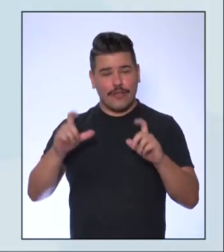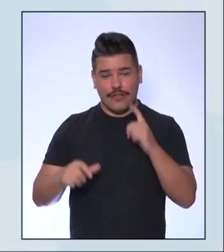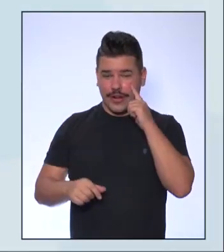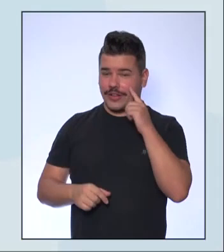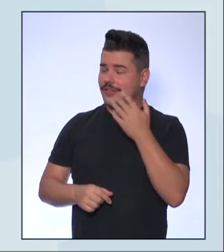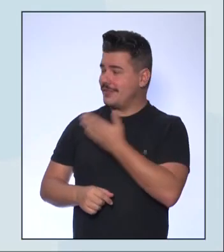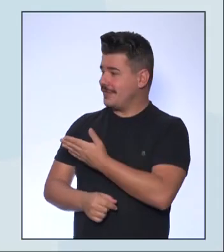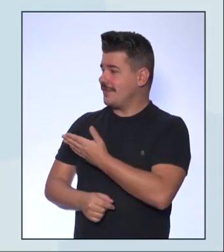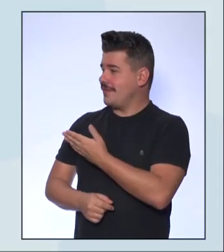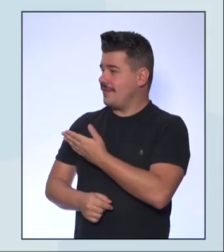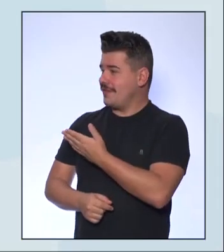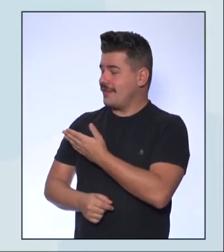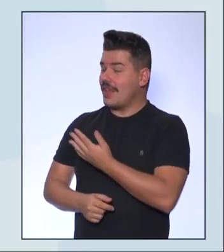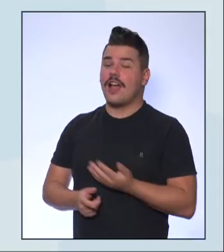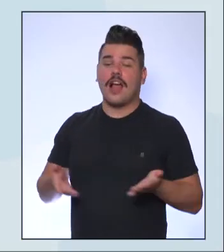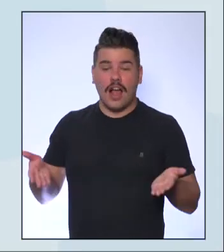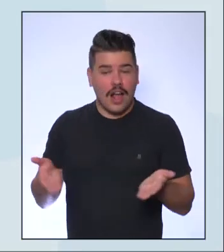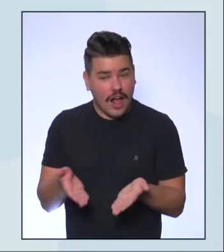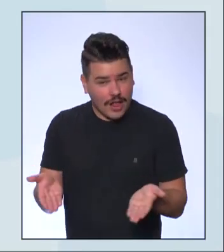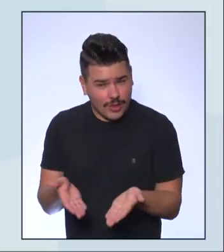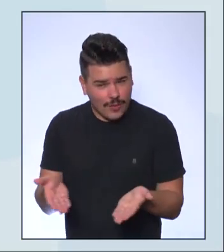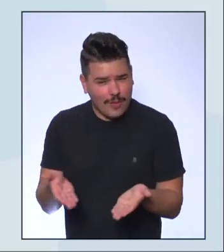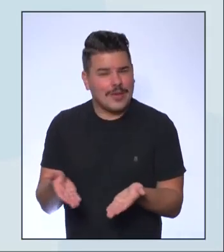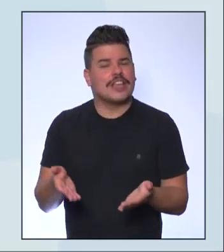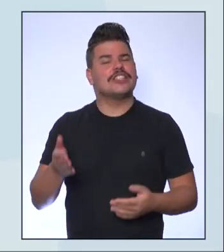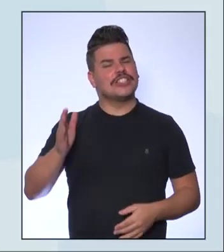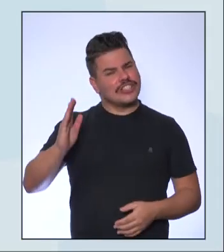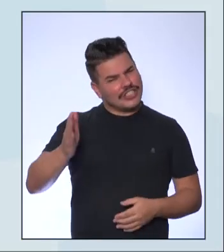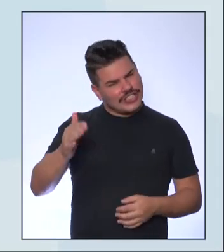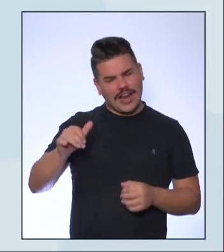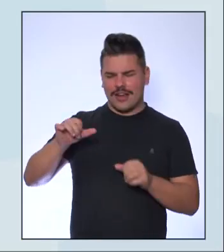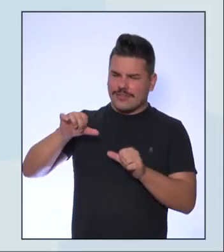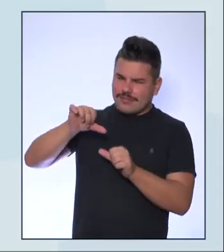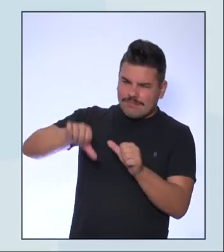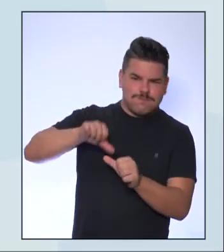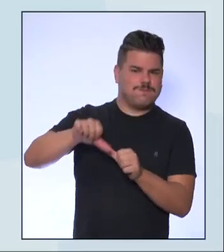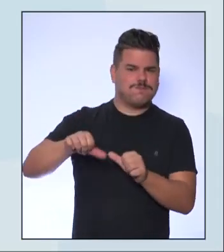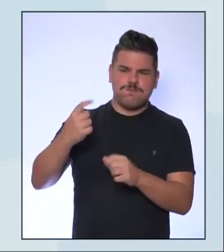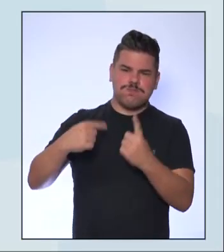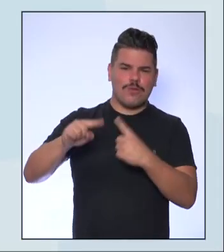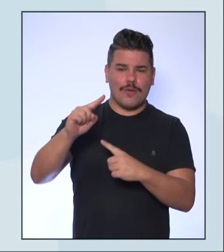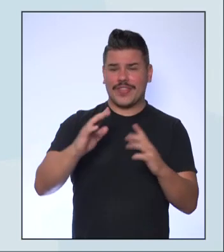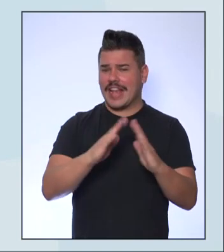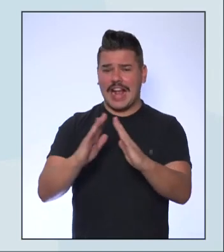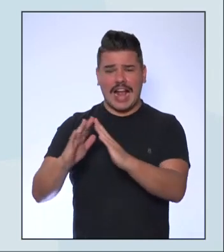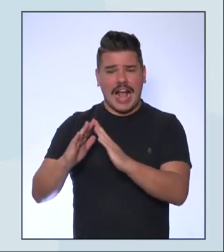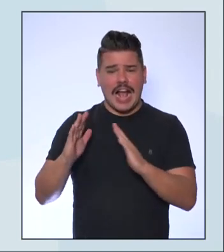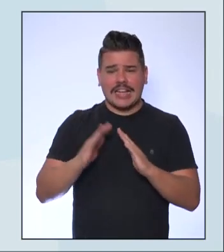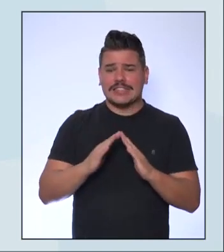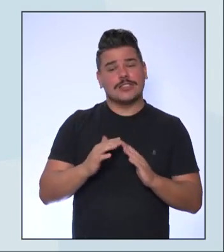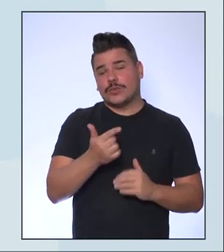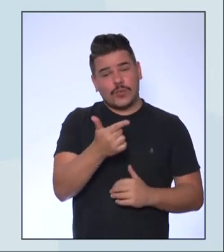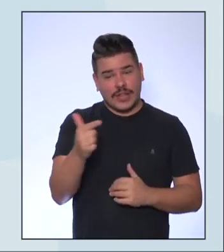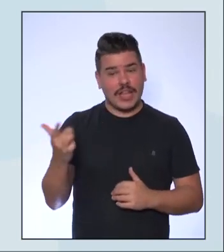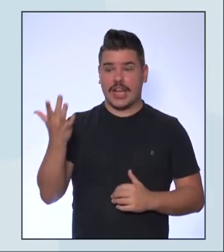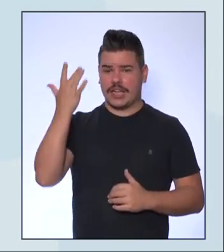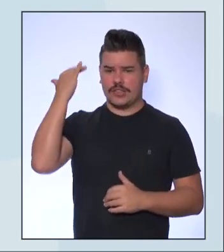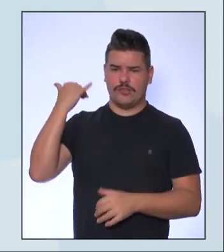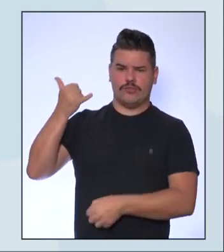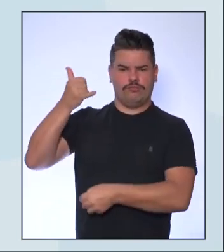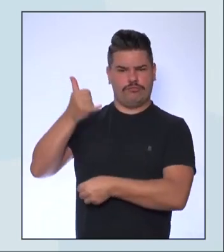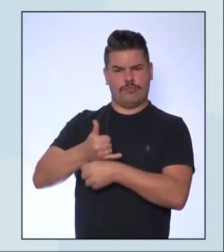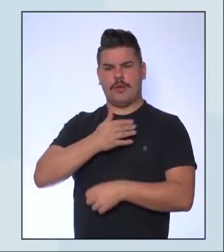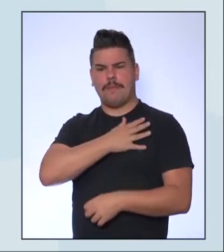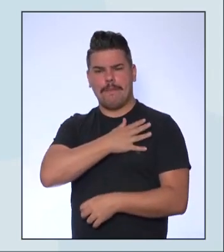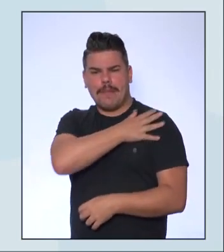ela já tem uma mudança na sua urbanização, no seu formato. Ela já não tem mais as casas dos Barões do Café, ela já não